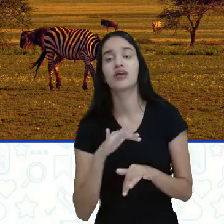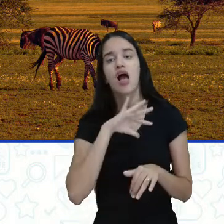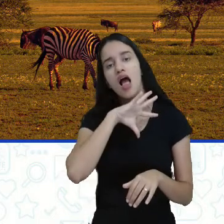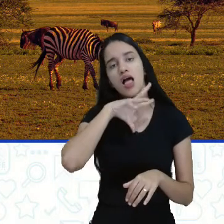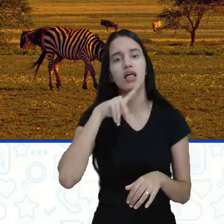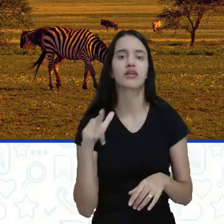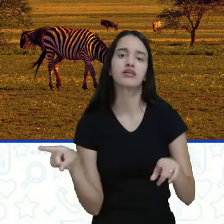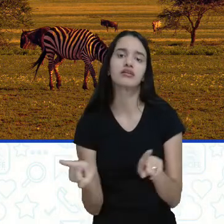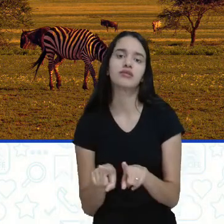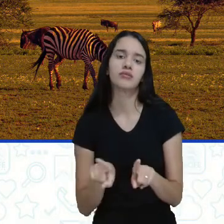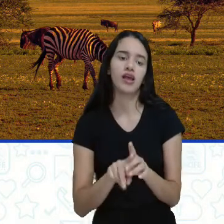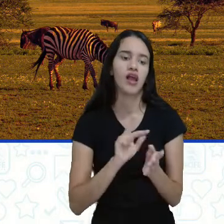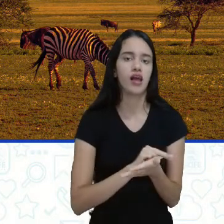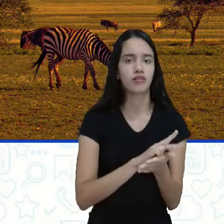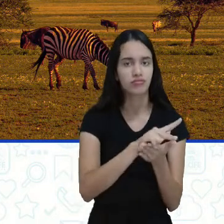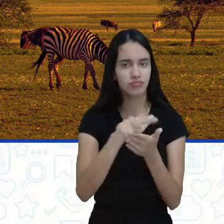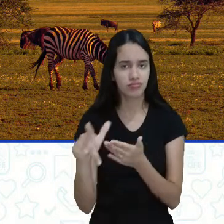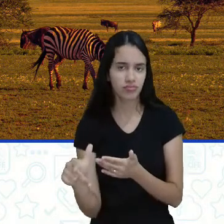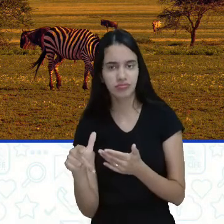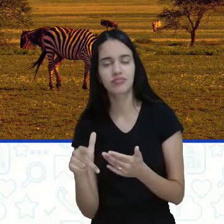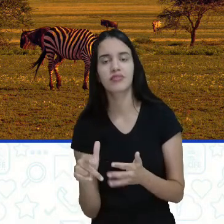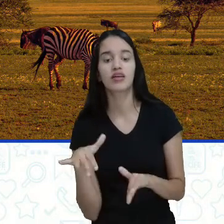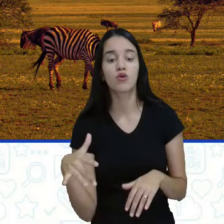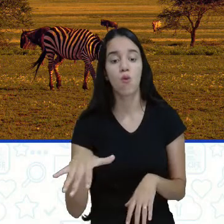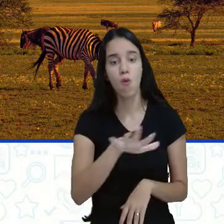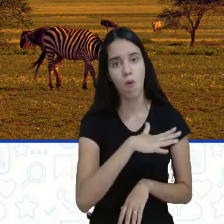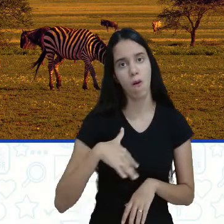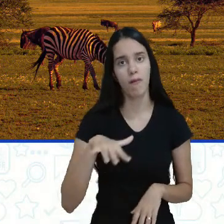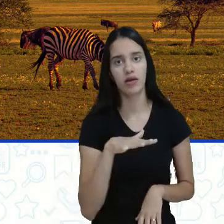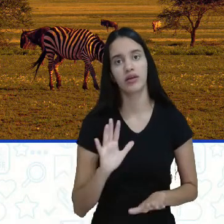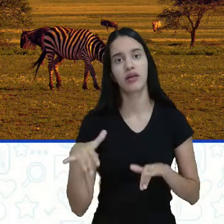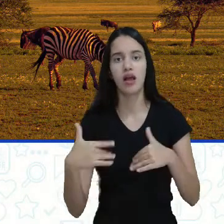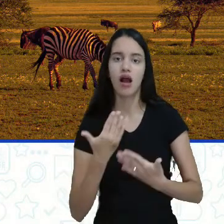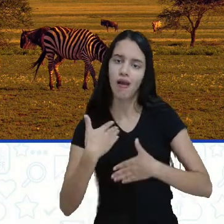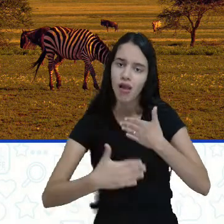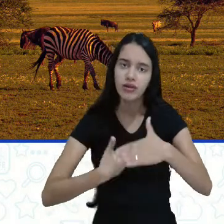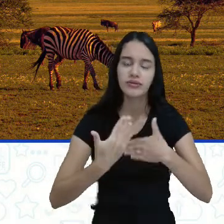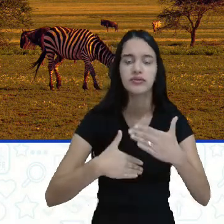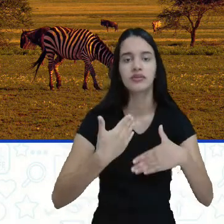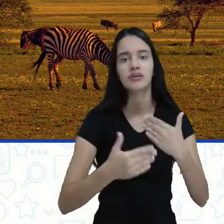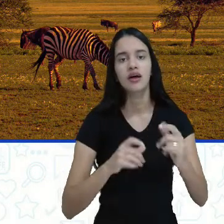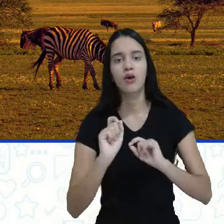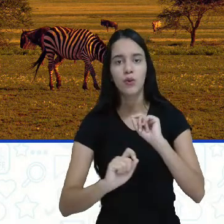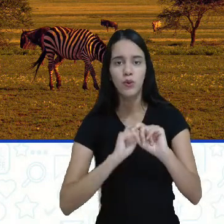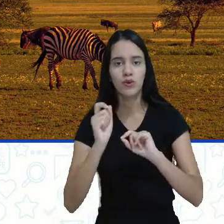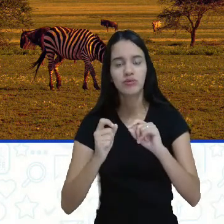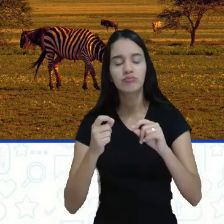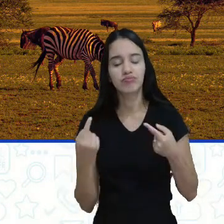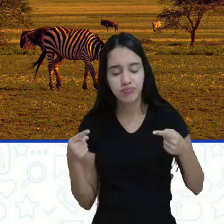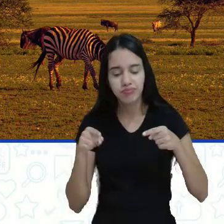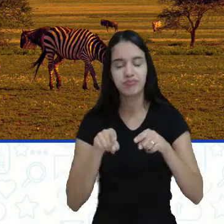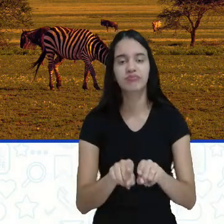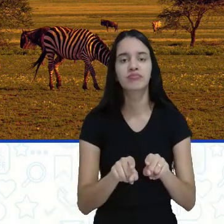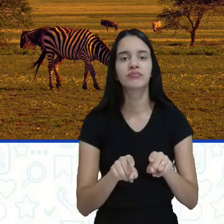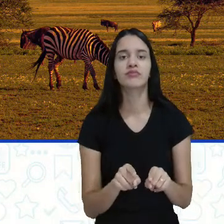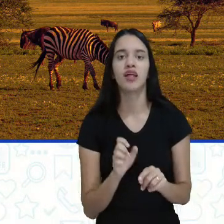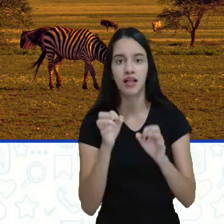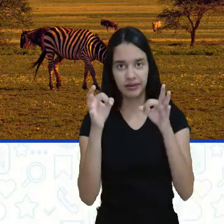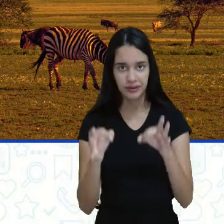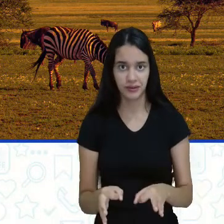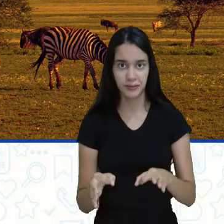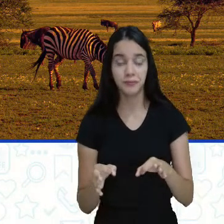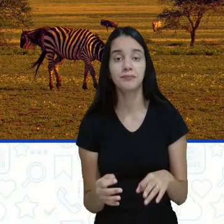a diversidade de espécies de um ambiente. Então, a evolução e a biodiversidade aí caminhando juntinhas, tá